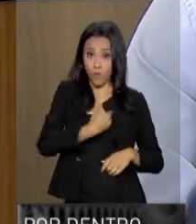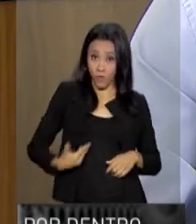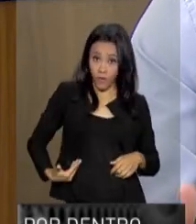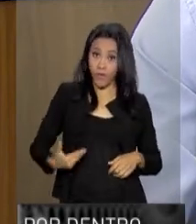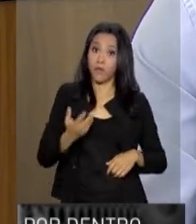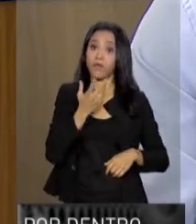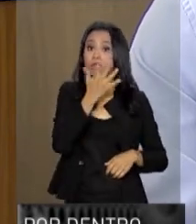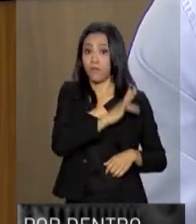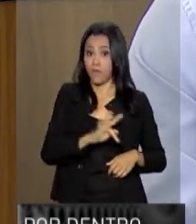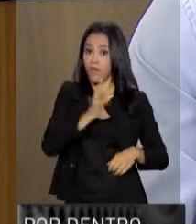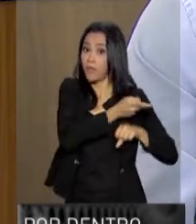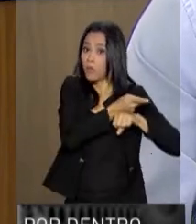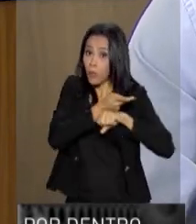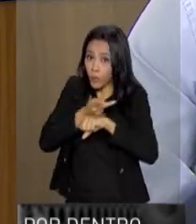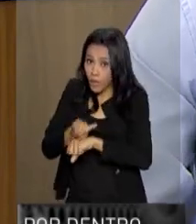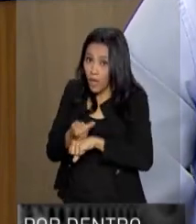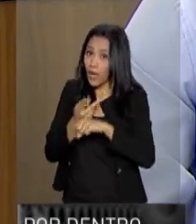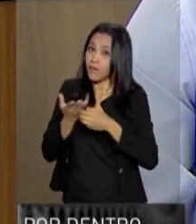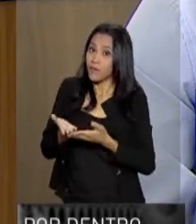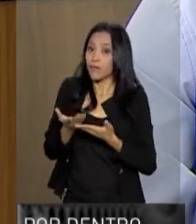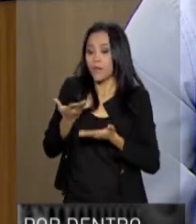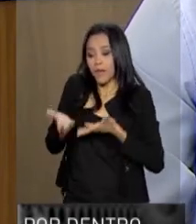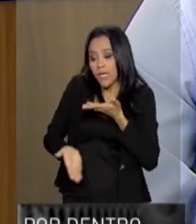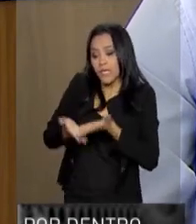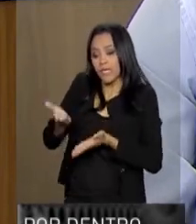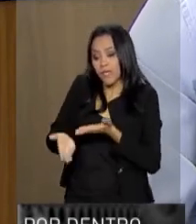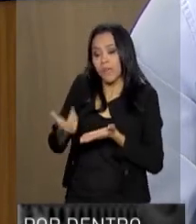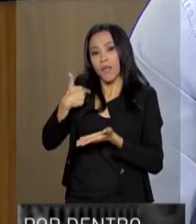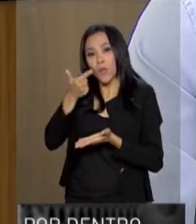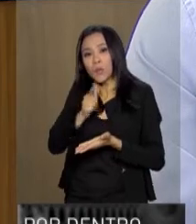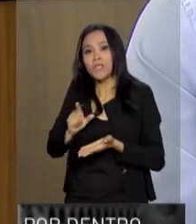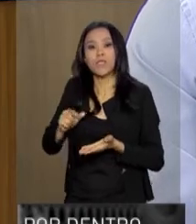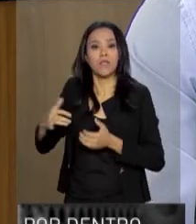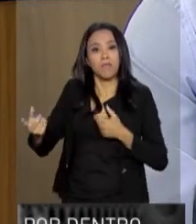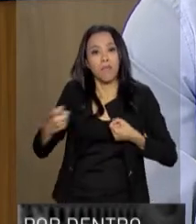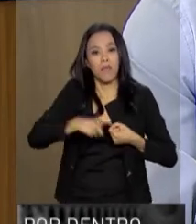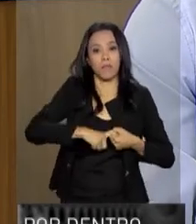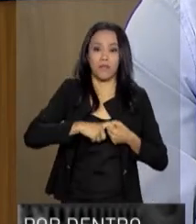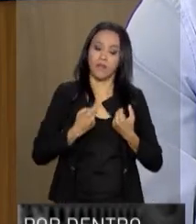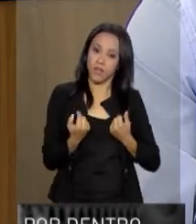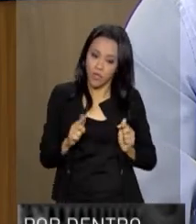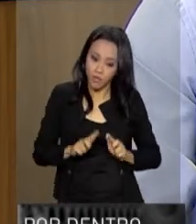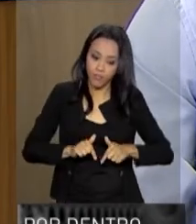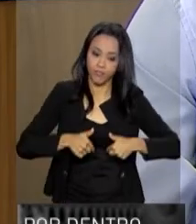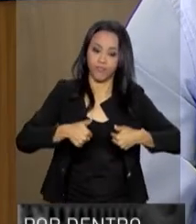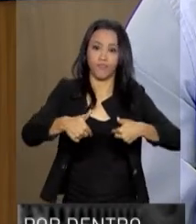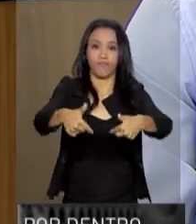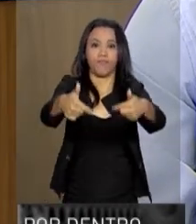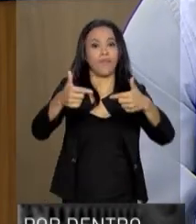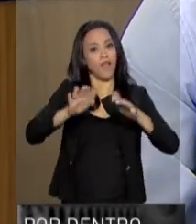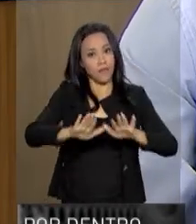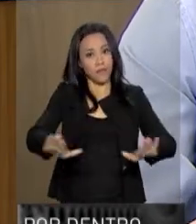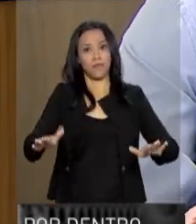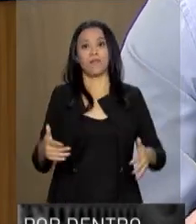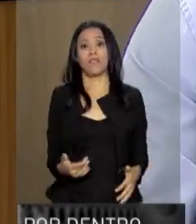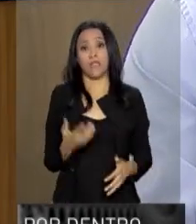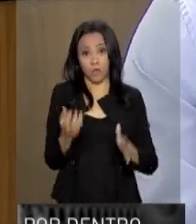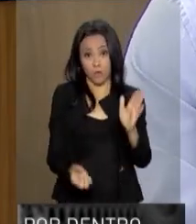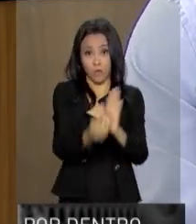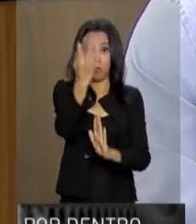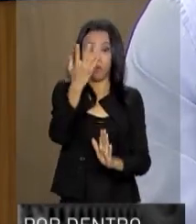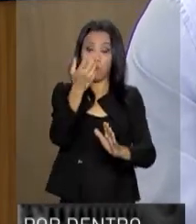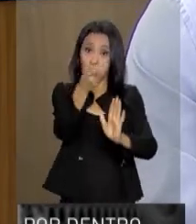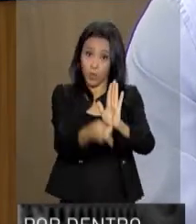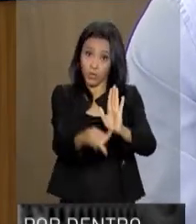implementação dessas políticas públicas ea parceria com a cufa portanto se dará desta forma na implantação de um